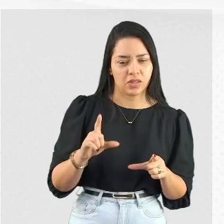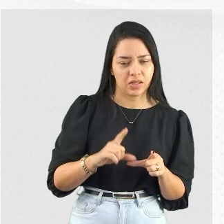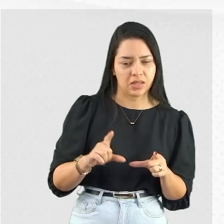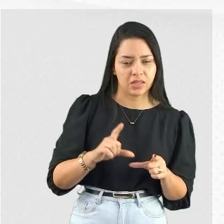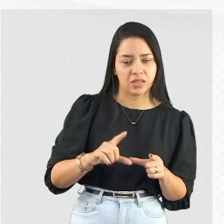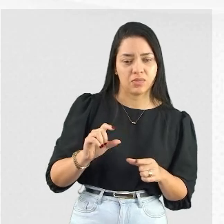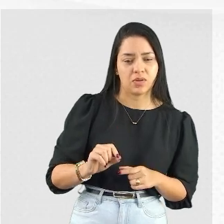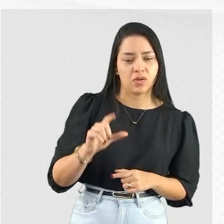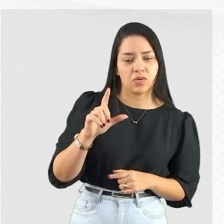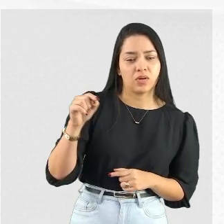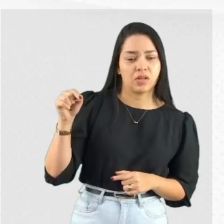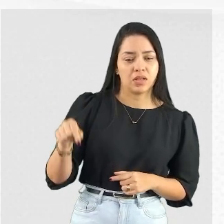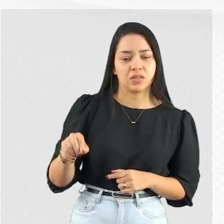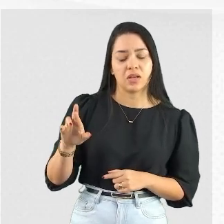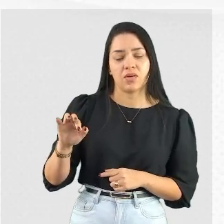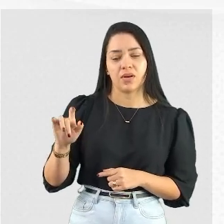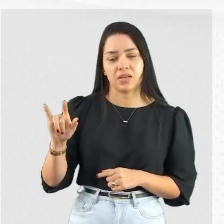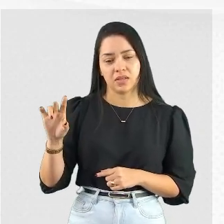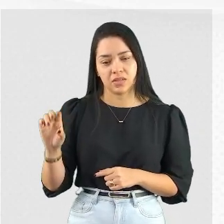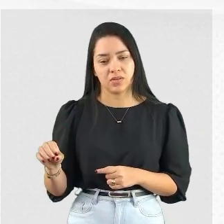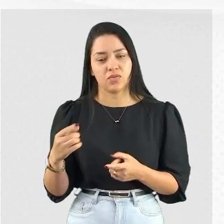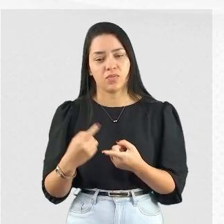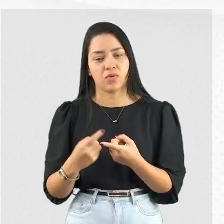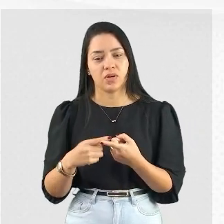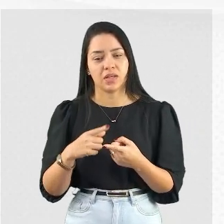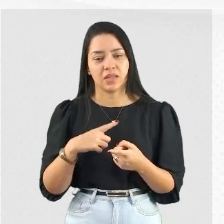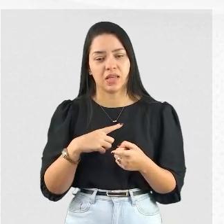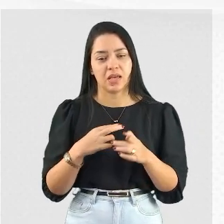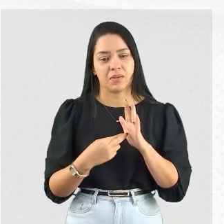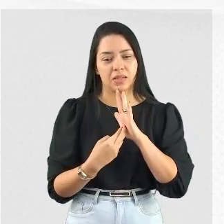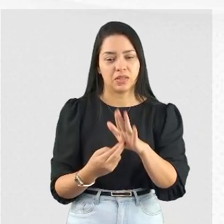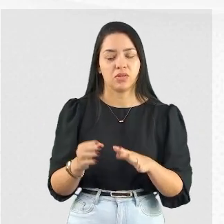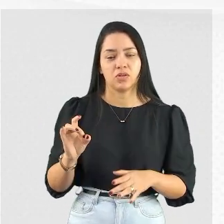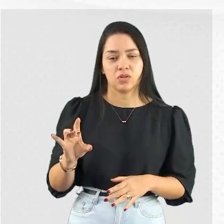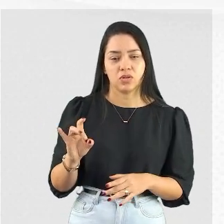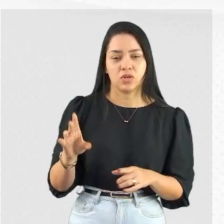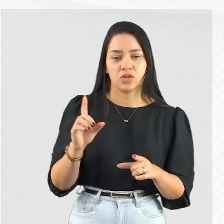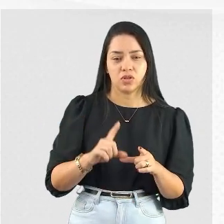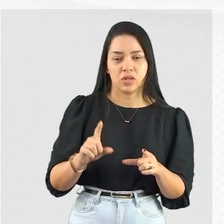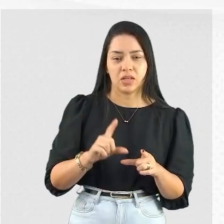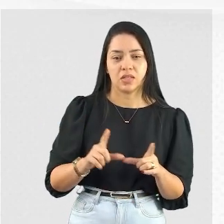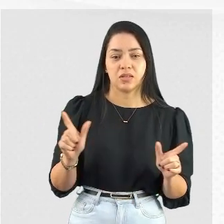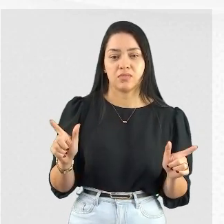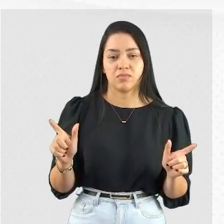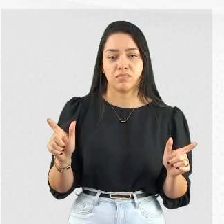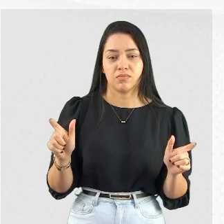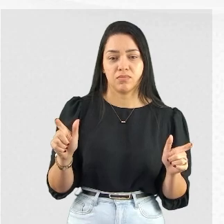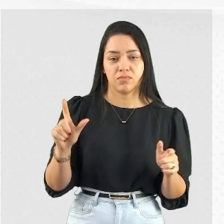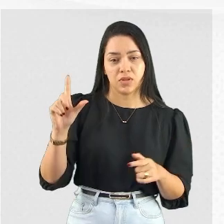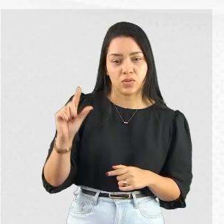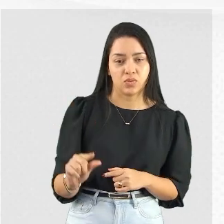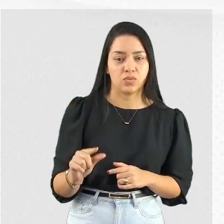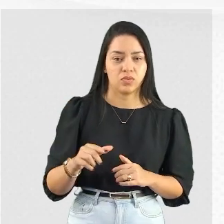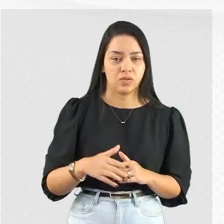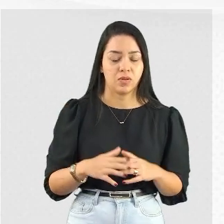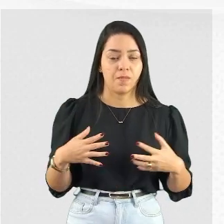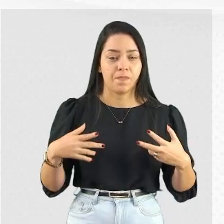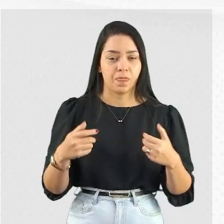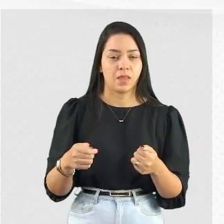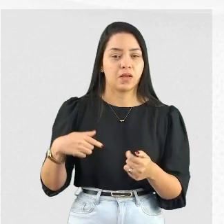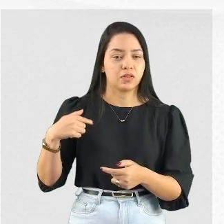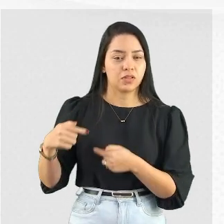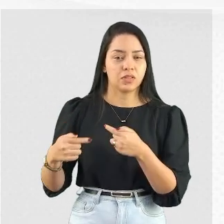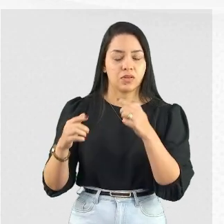o outro é homozigoto recessivo, por ter a representação ali somente de letras minúsculas. Então, toda a geração F1, né?